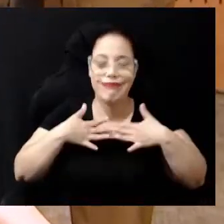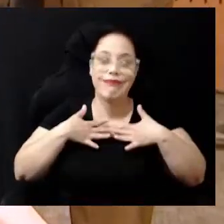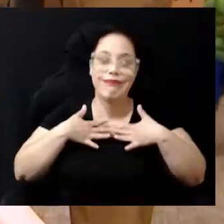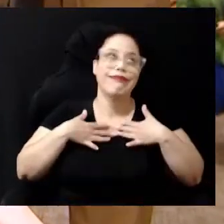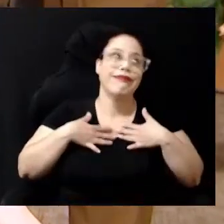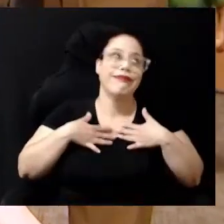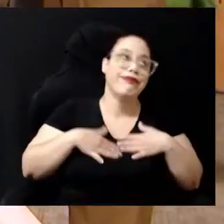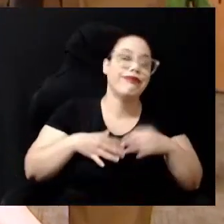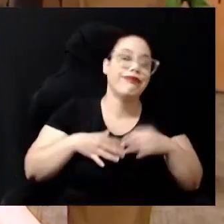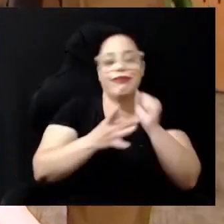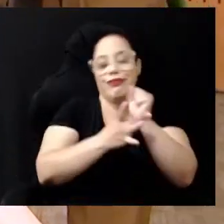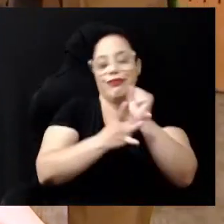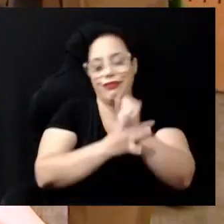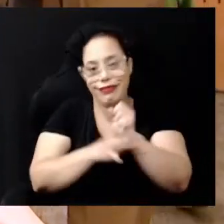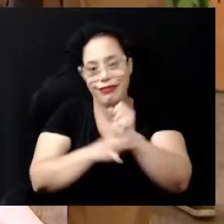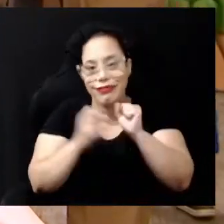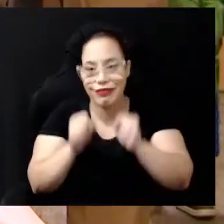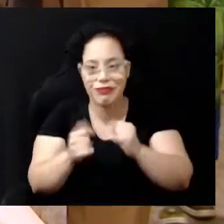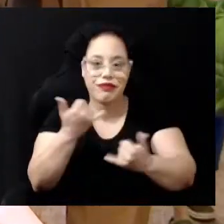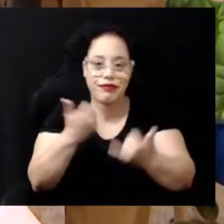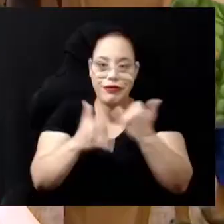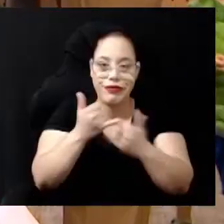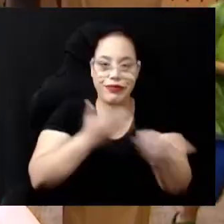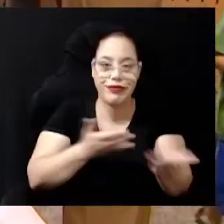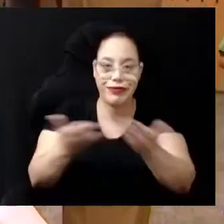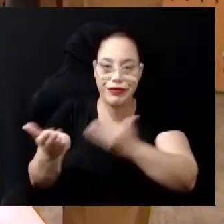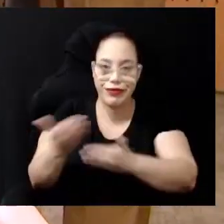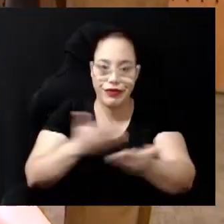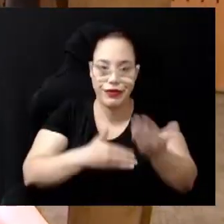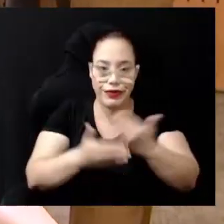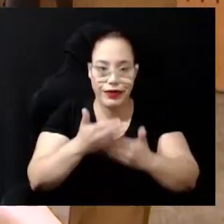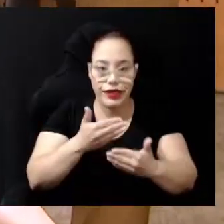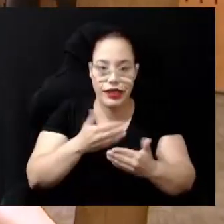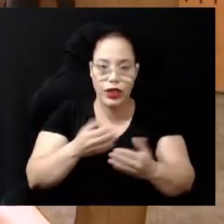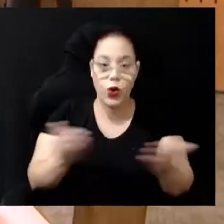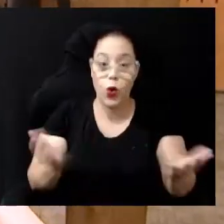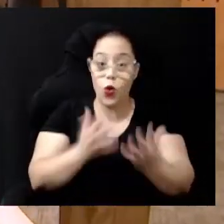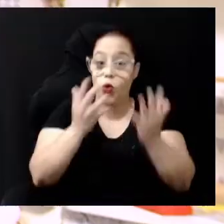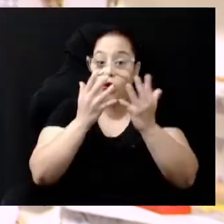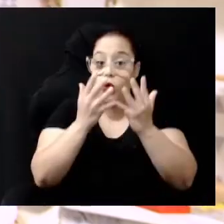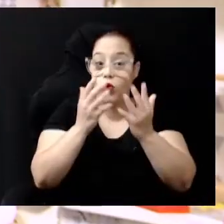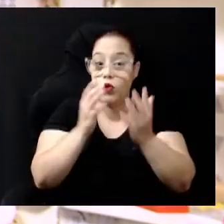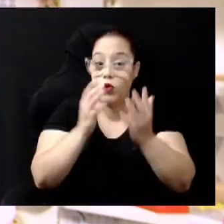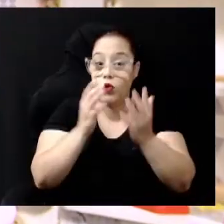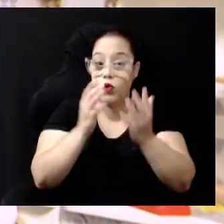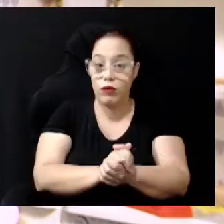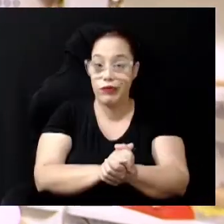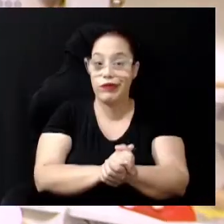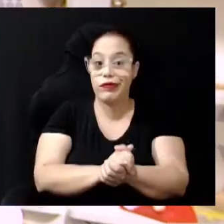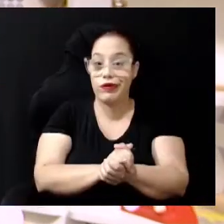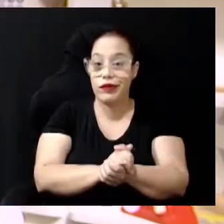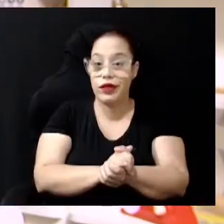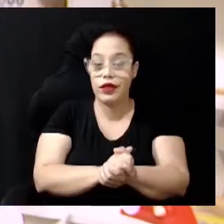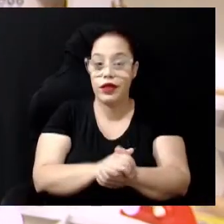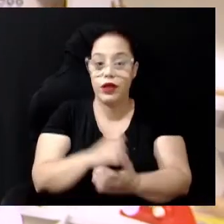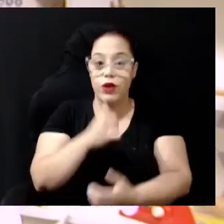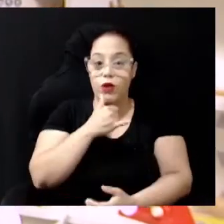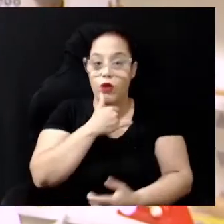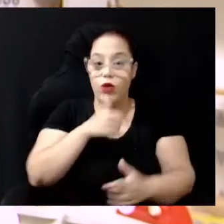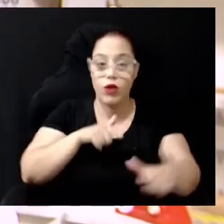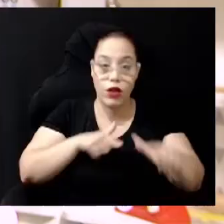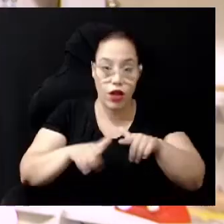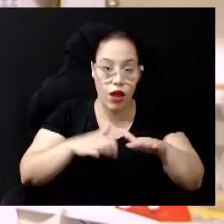eh fica mais tranquilo é um lugar seguro onde eles podem brincar interagir acho uma baita iniciativa acho